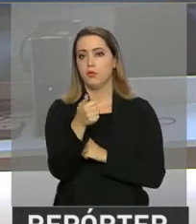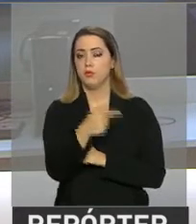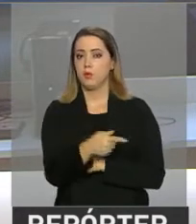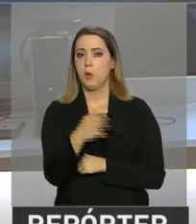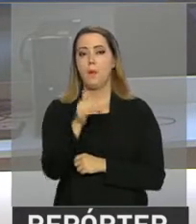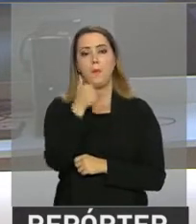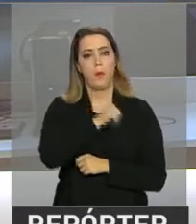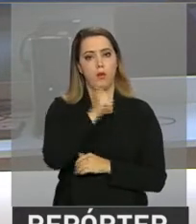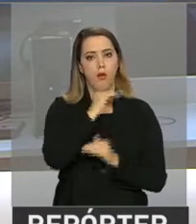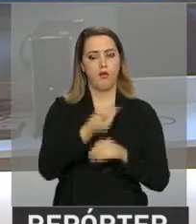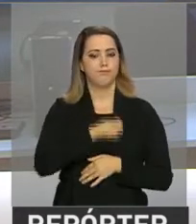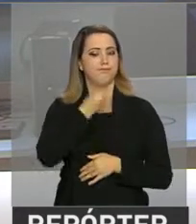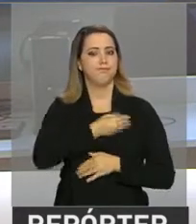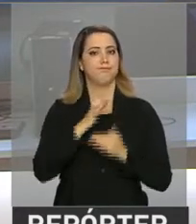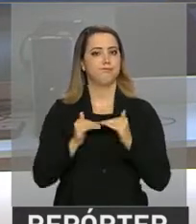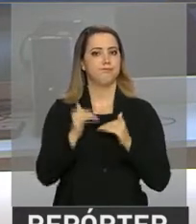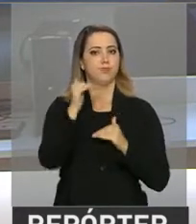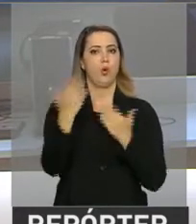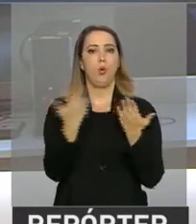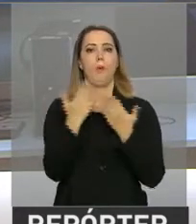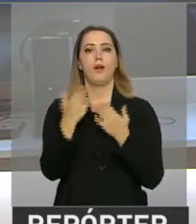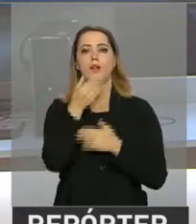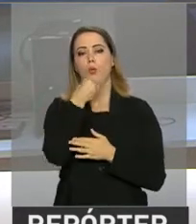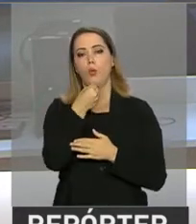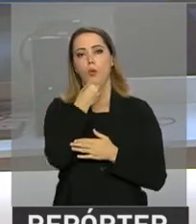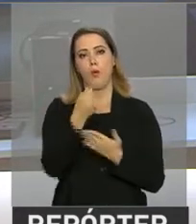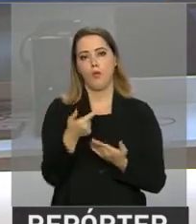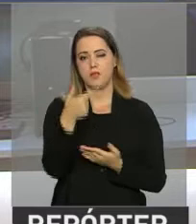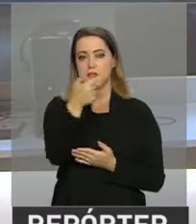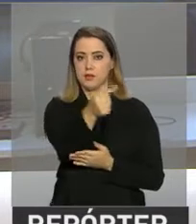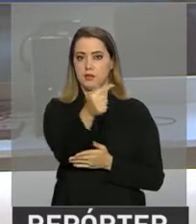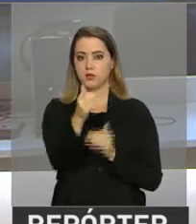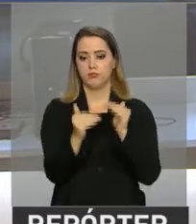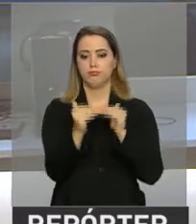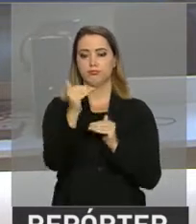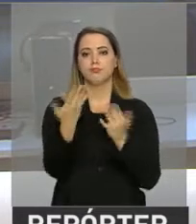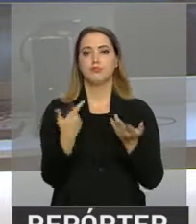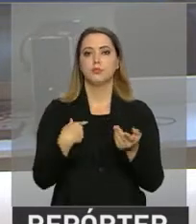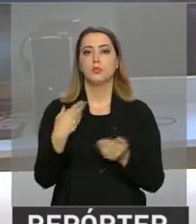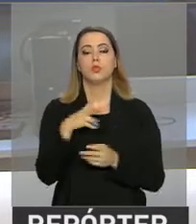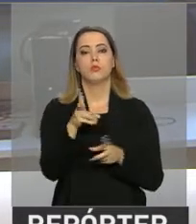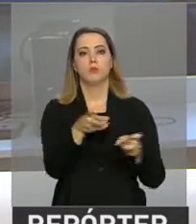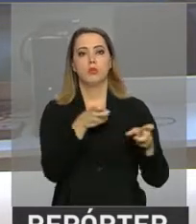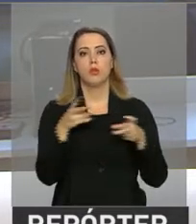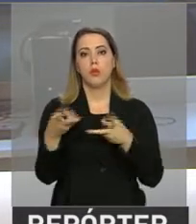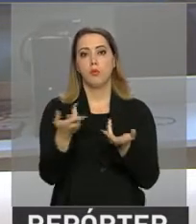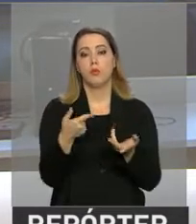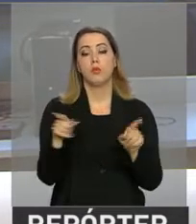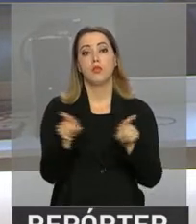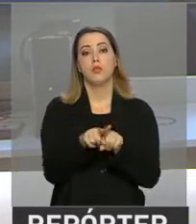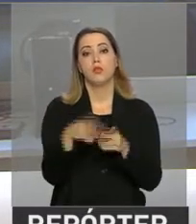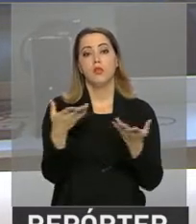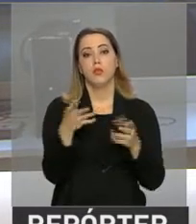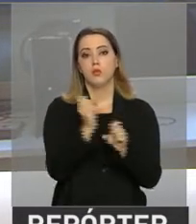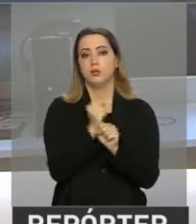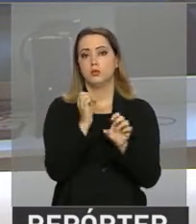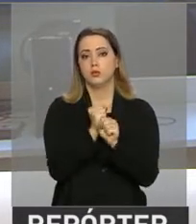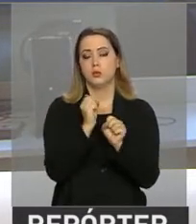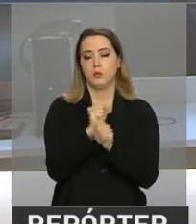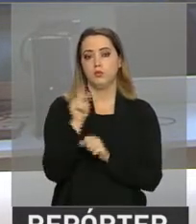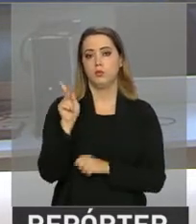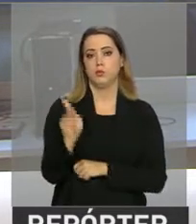homens esses dados são importantes porque servem por exemplo como referência para o fator previdenciário no cálculo das